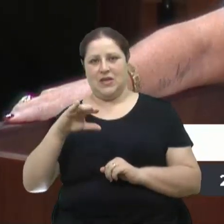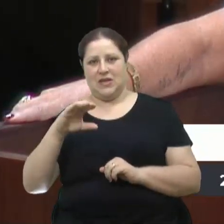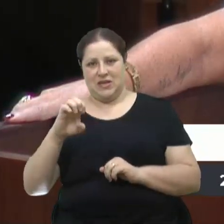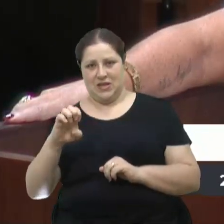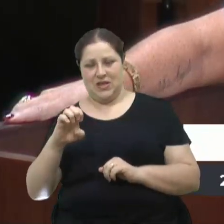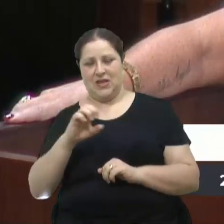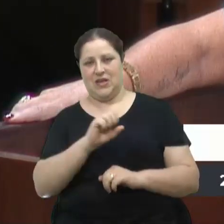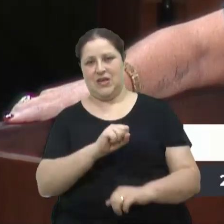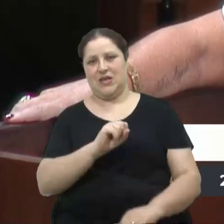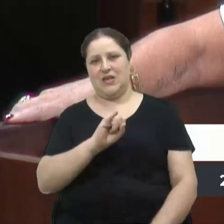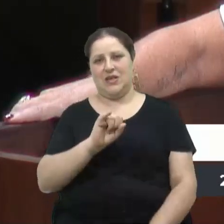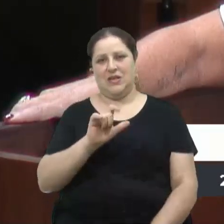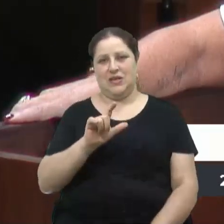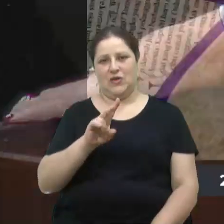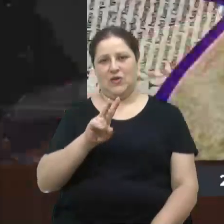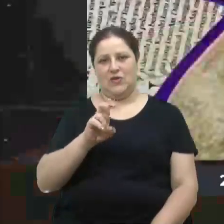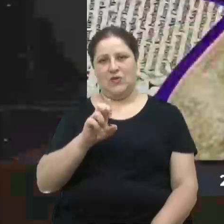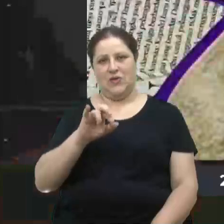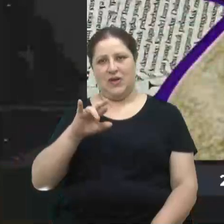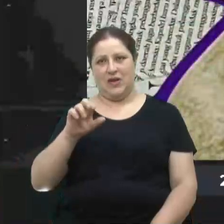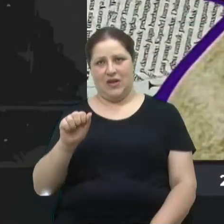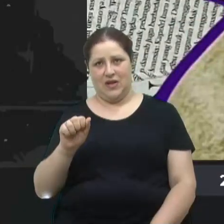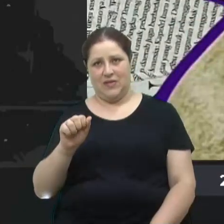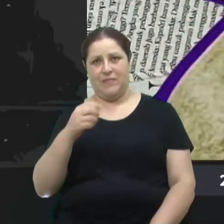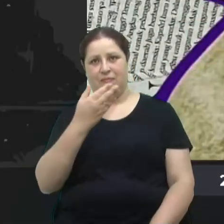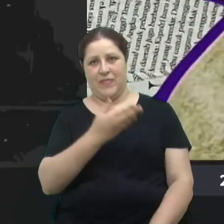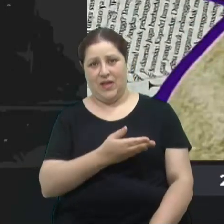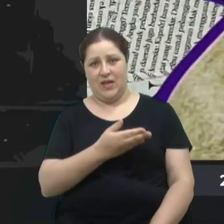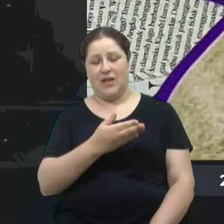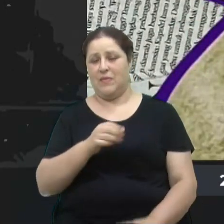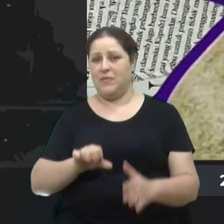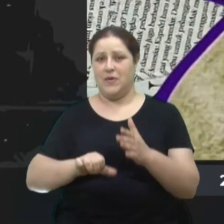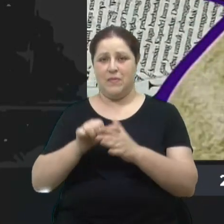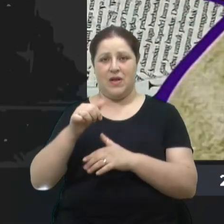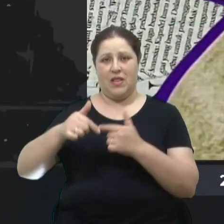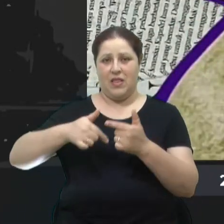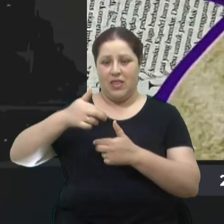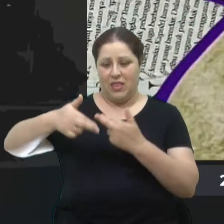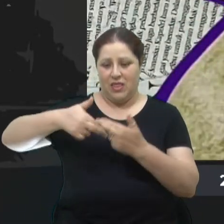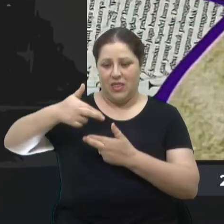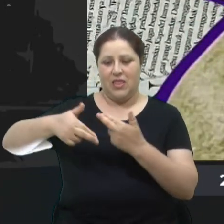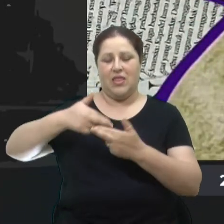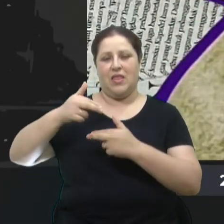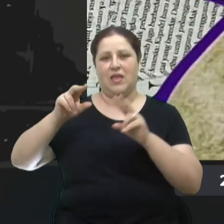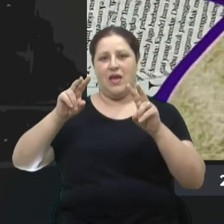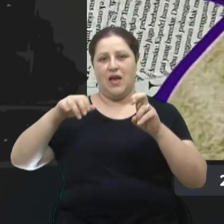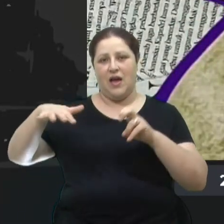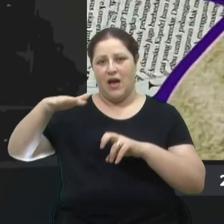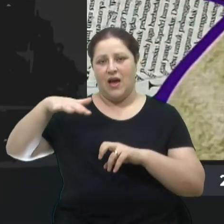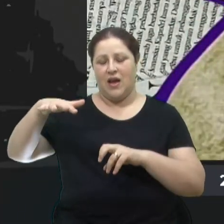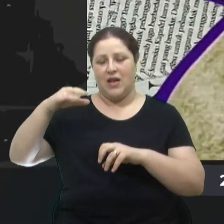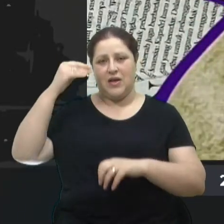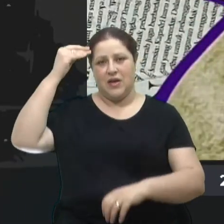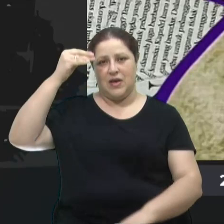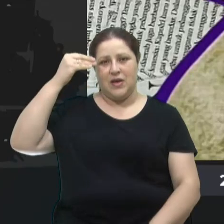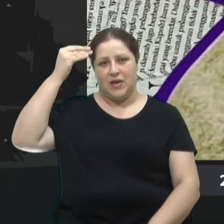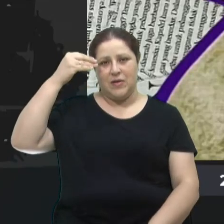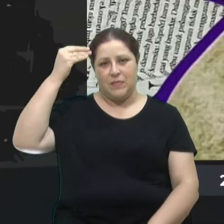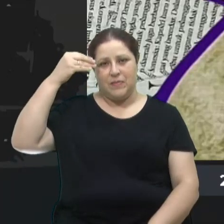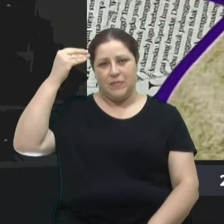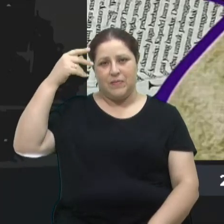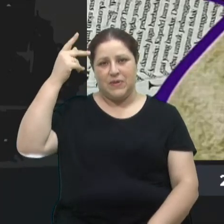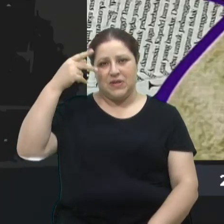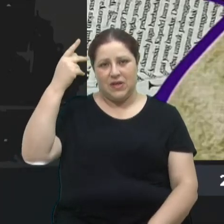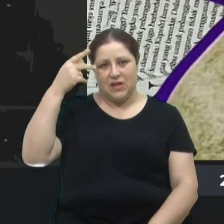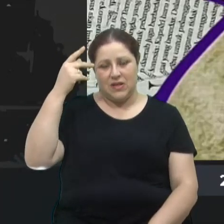foi revolucionária no campo da psiquiatria e combateu as técnicas agressivas no tratamento de pessoas com